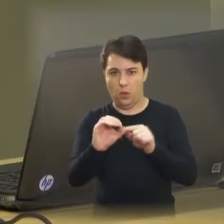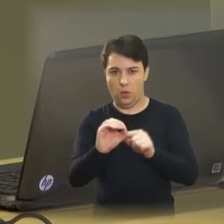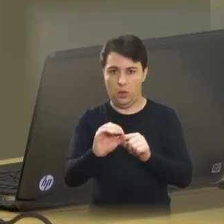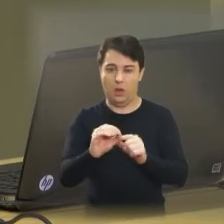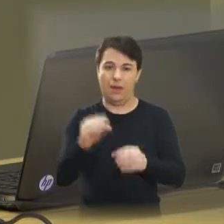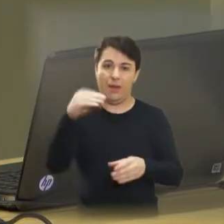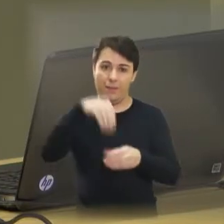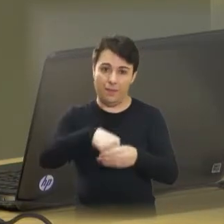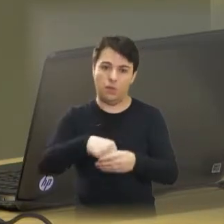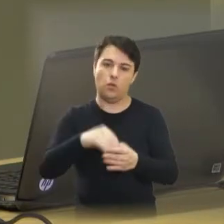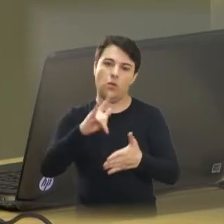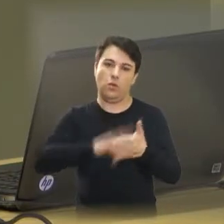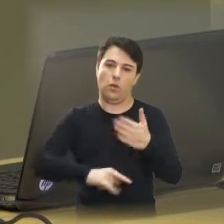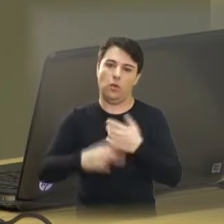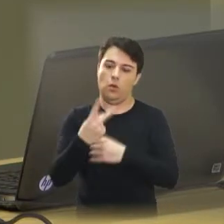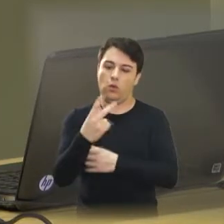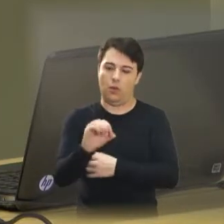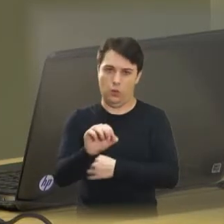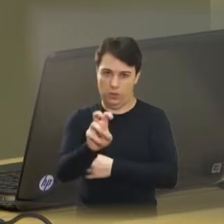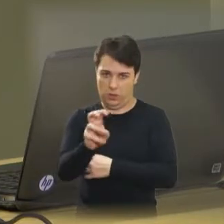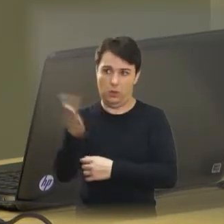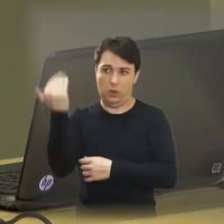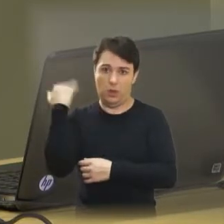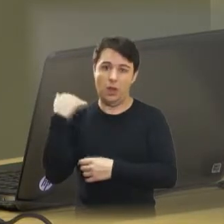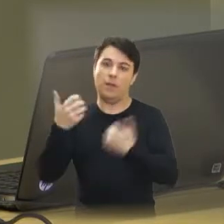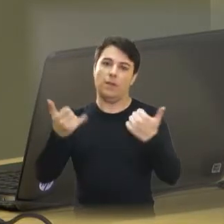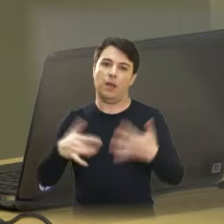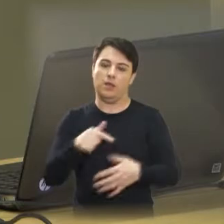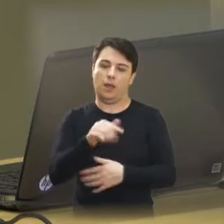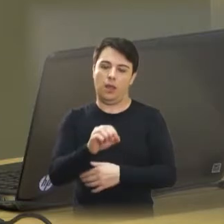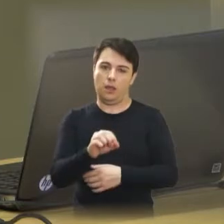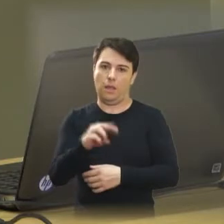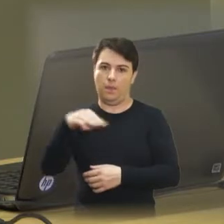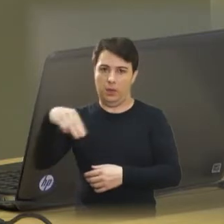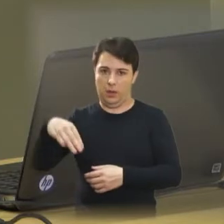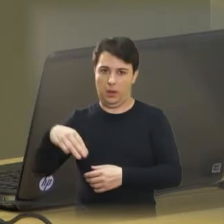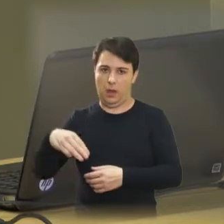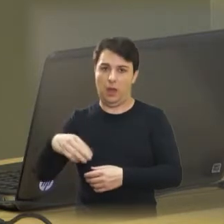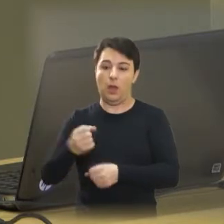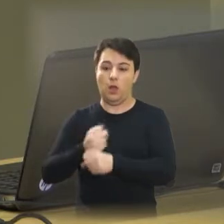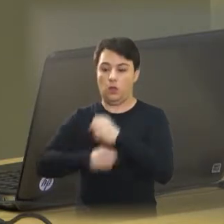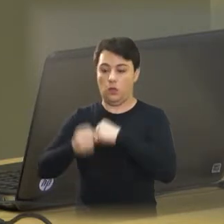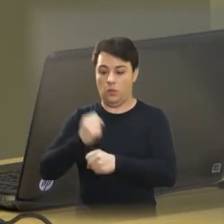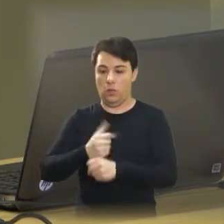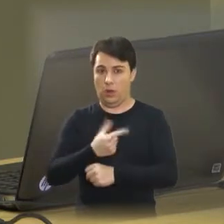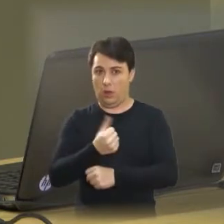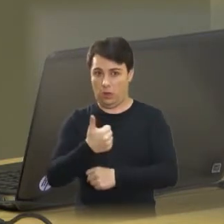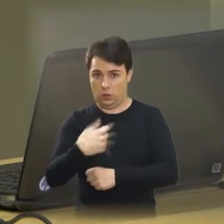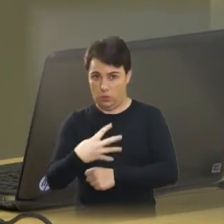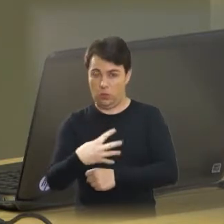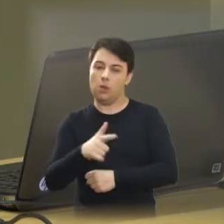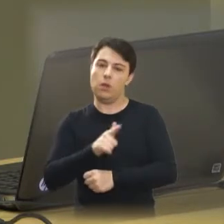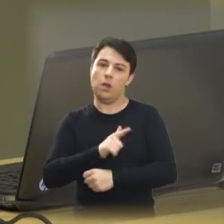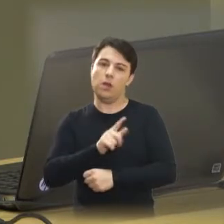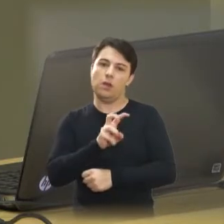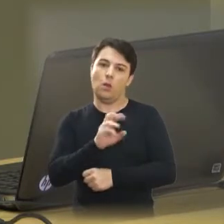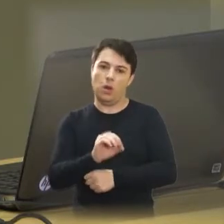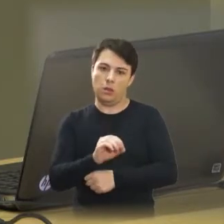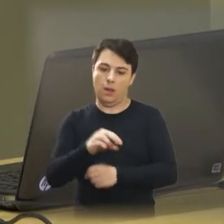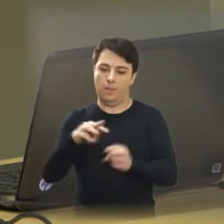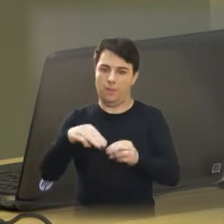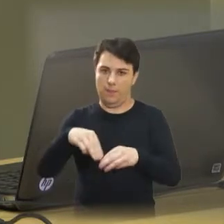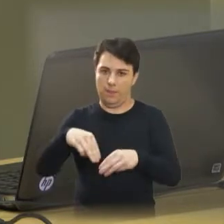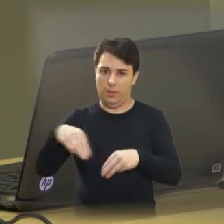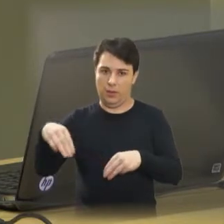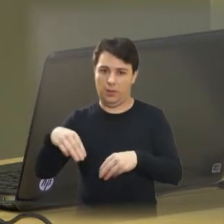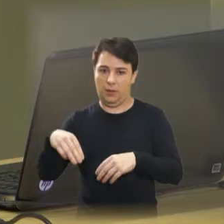de 2005, ele era de 70 metros. Em 2014, ele passou para 50, e a gente verificou que existe um impacto grande de 50